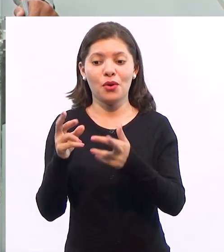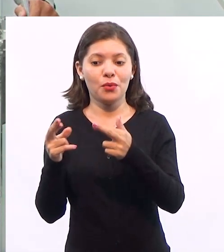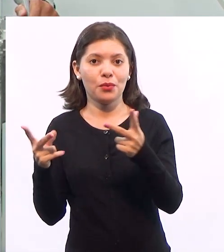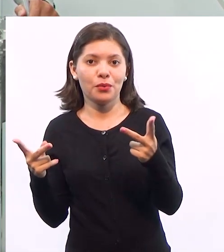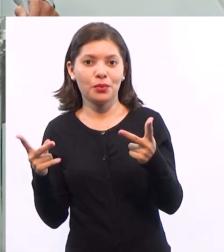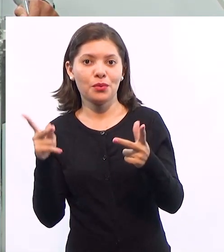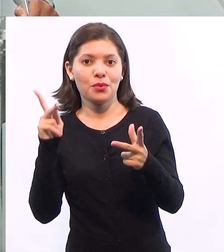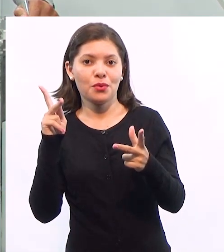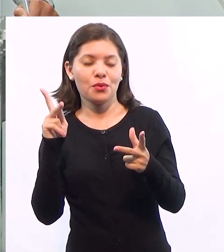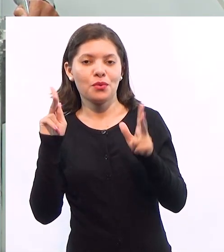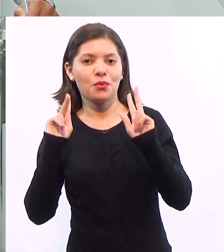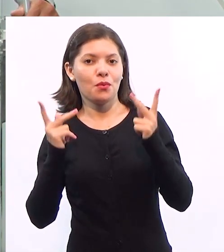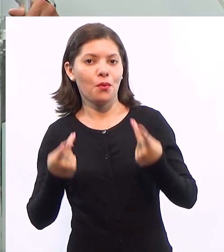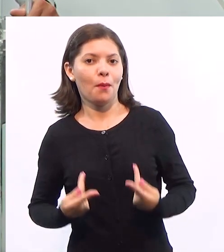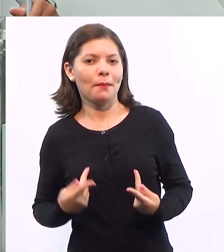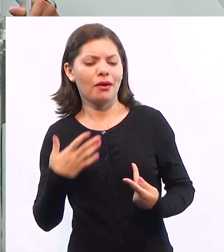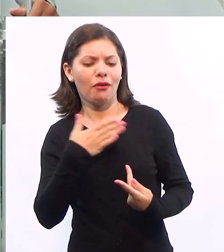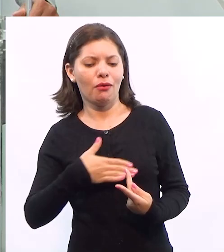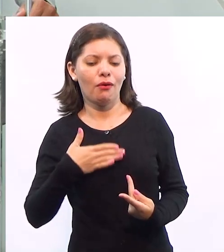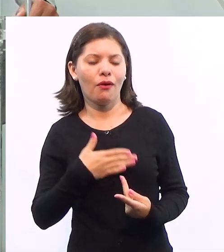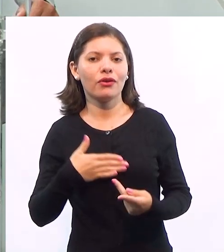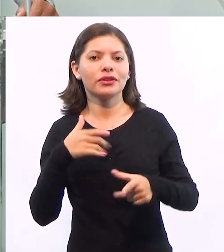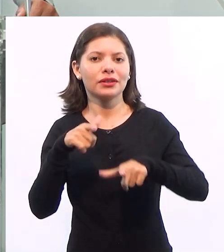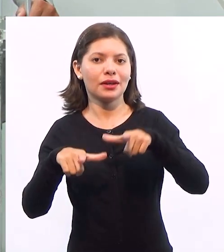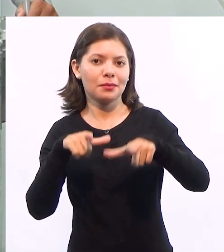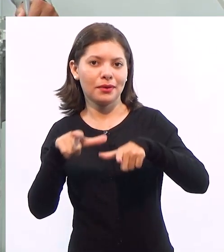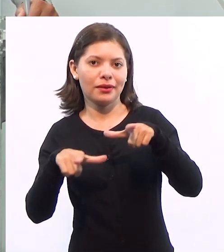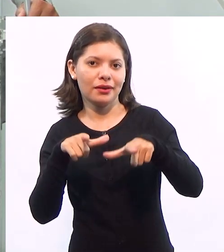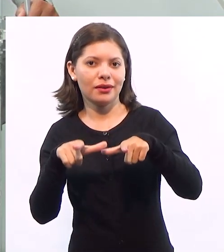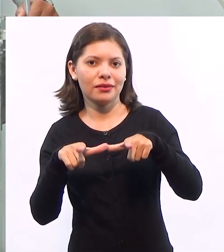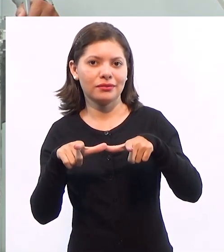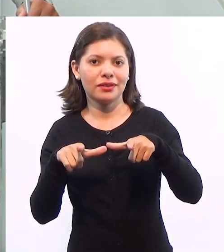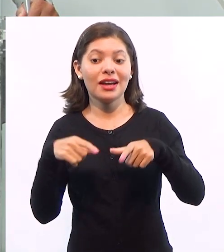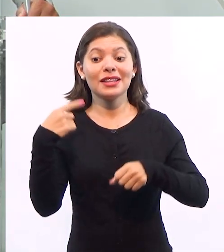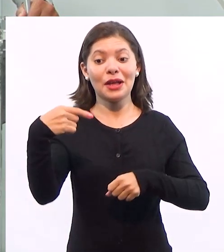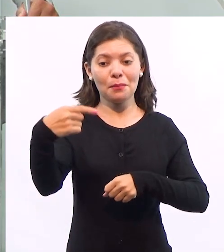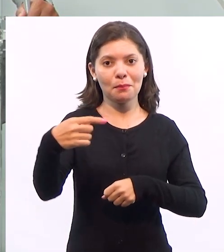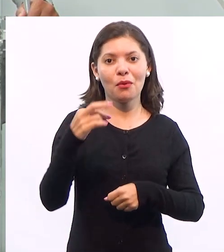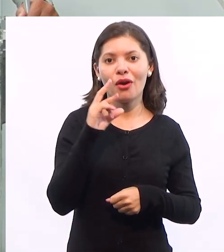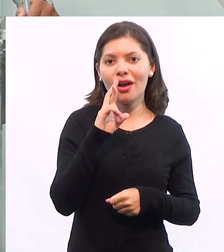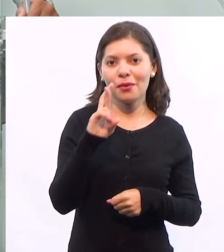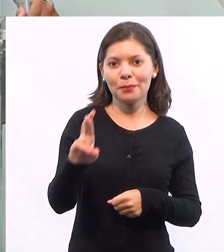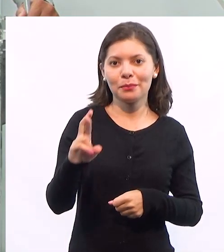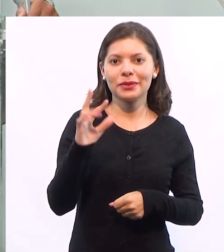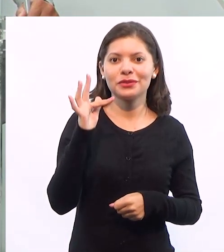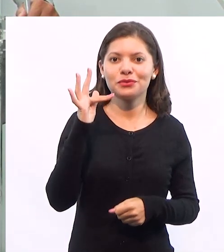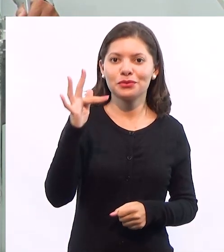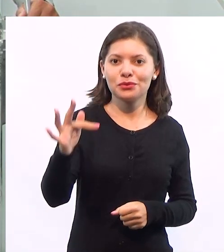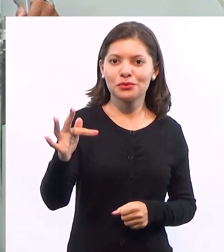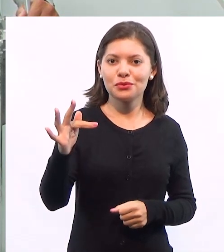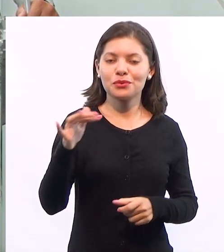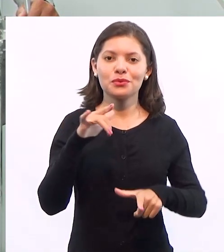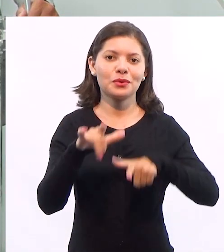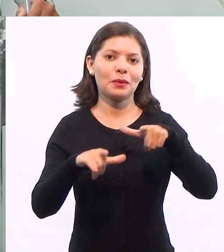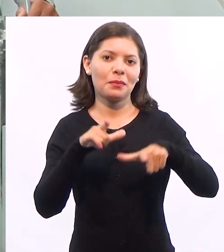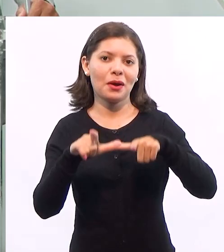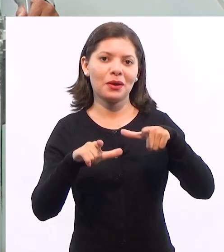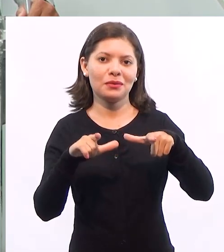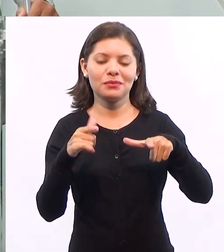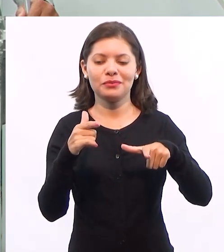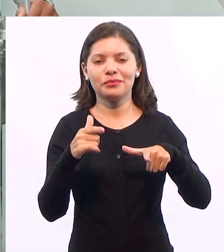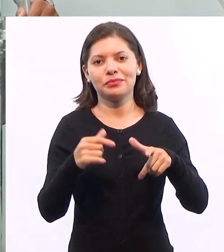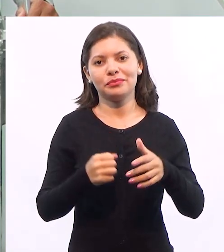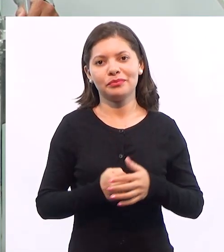ele gosta de trabalhar e sabe que uma vez trabalhando ele terá recompensas por conta do seu trabalho. Então ele não tem preguiça, ele